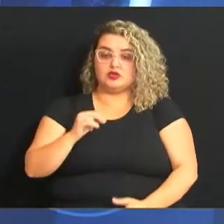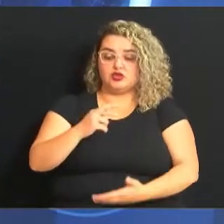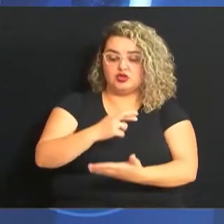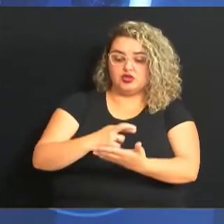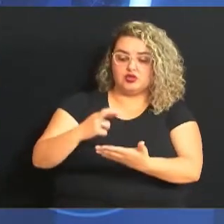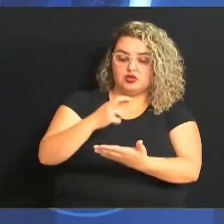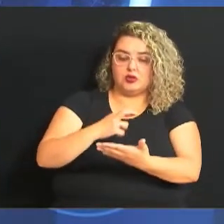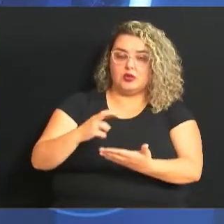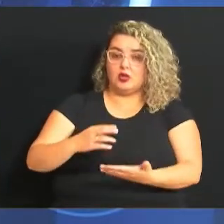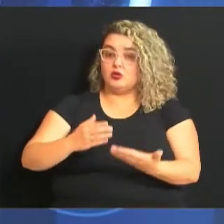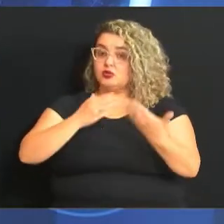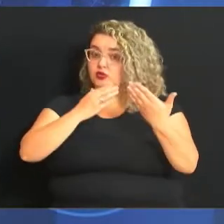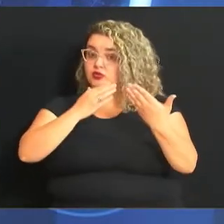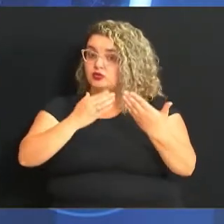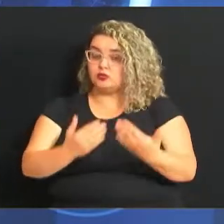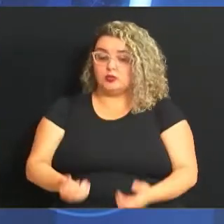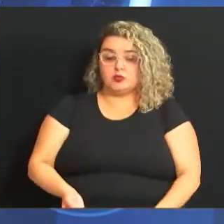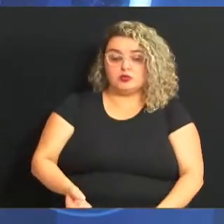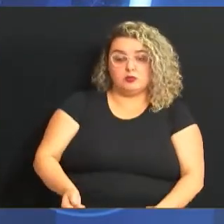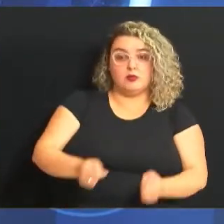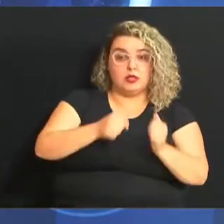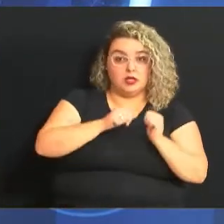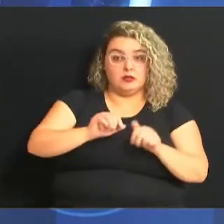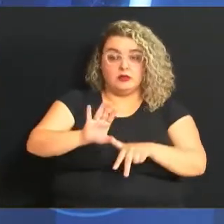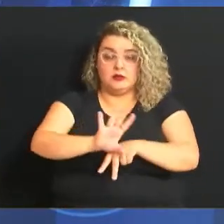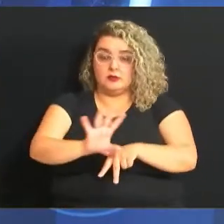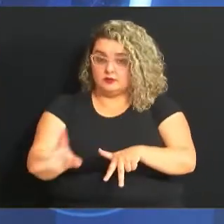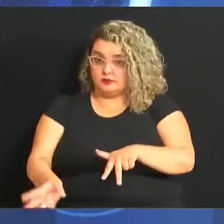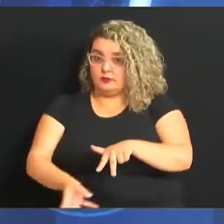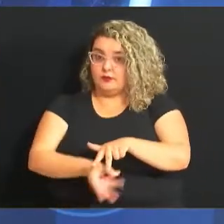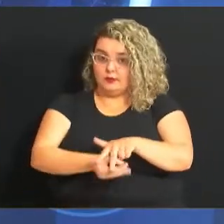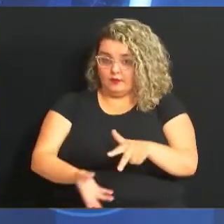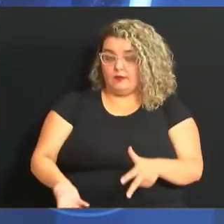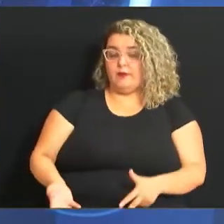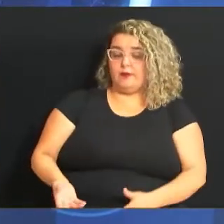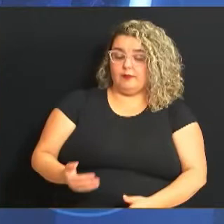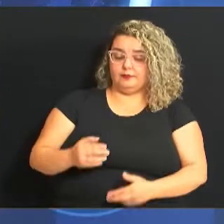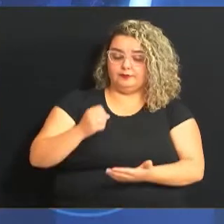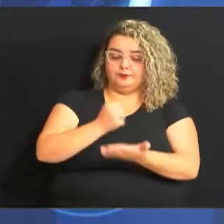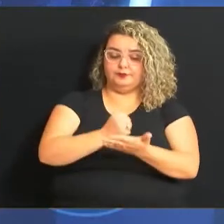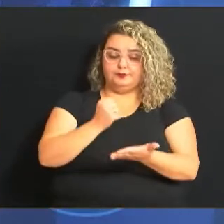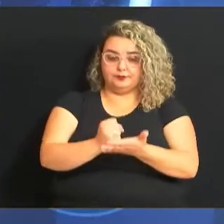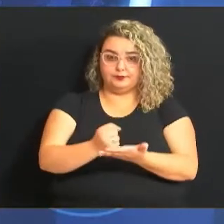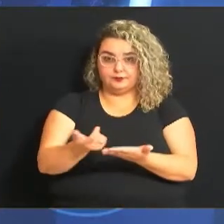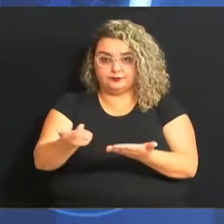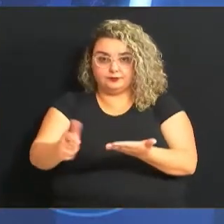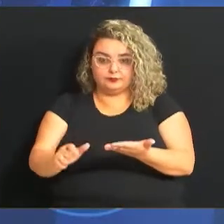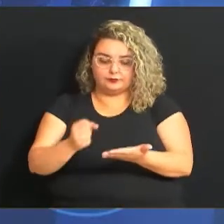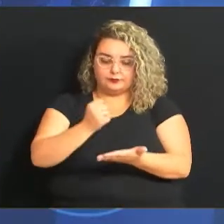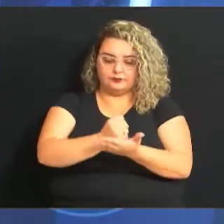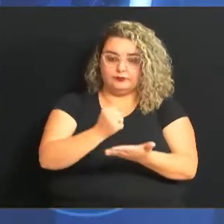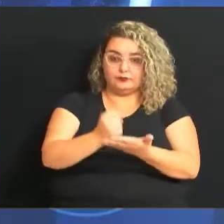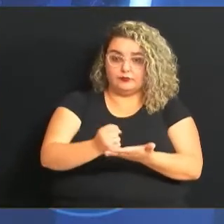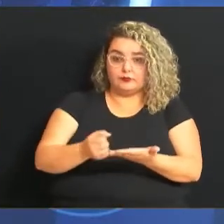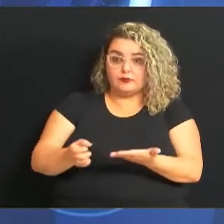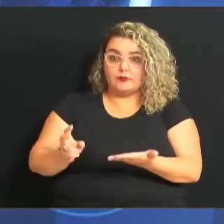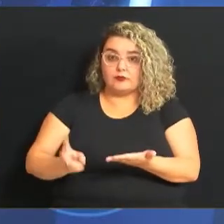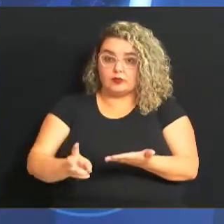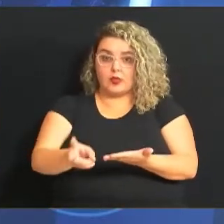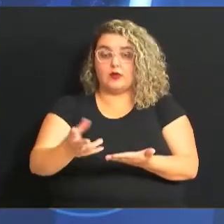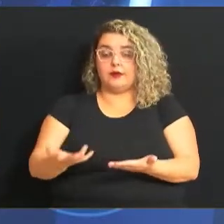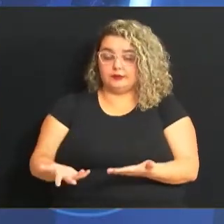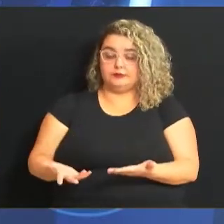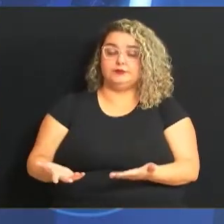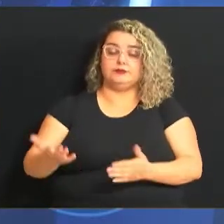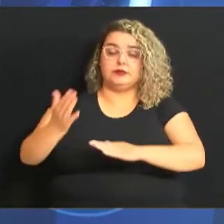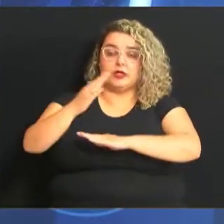apura supostas cobranças de vantagens indevidas para a prorrogação de contratos de empresas terceirizadas pela Câmara